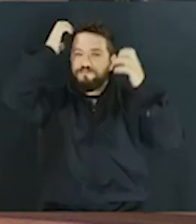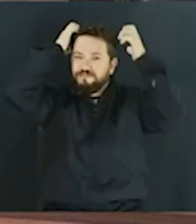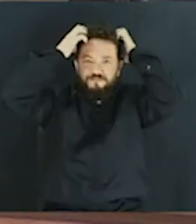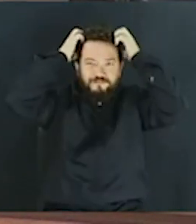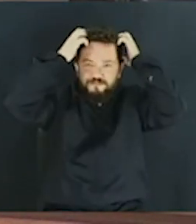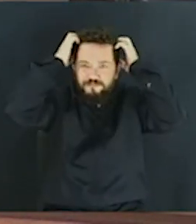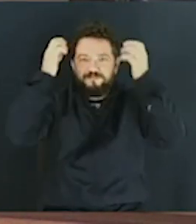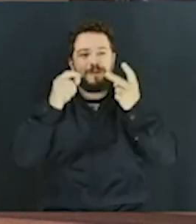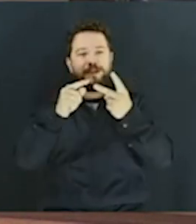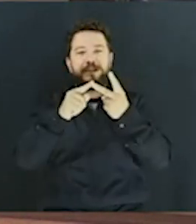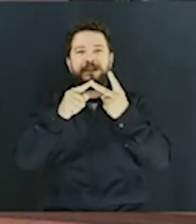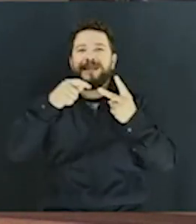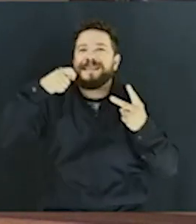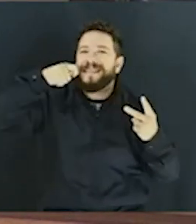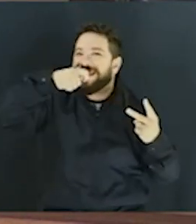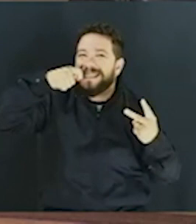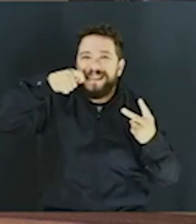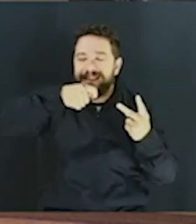de dentária,